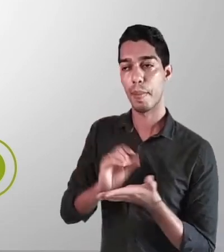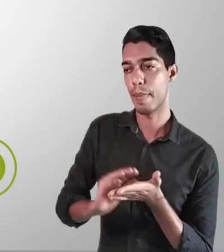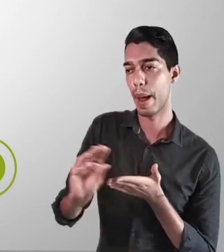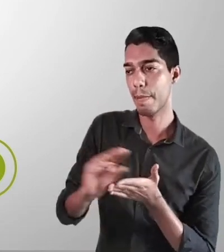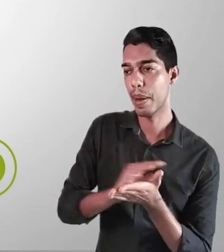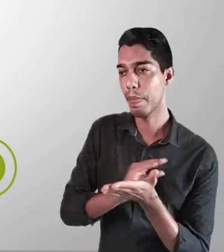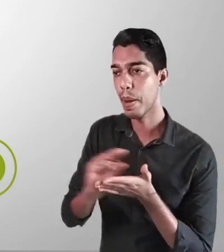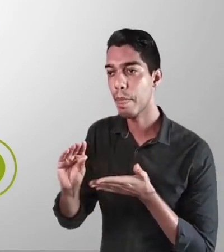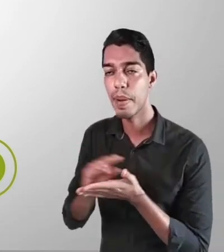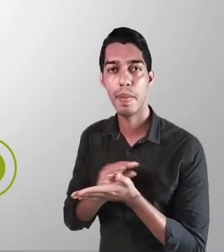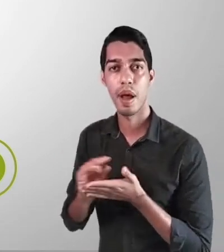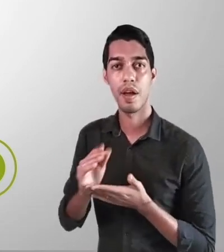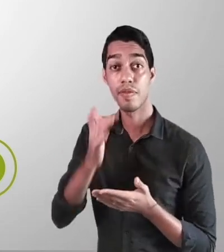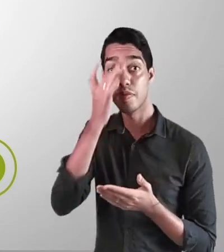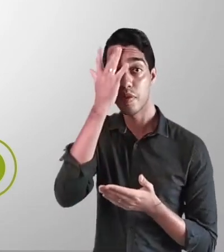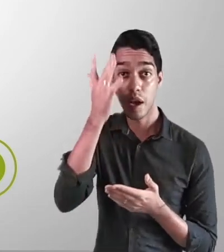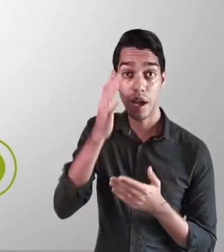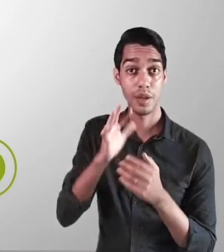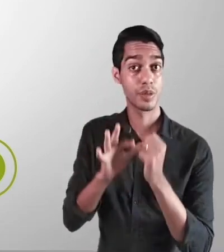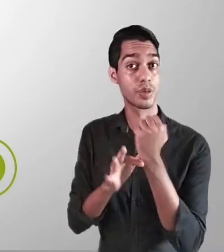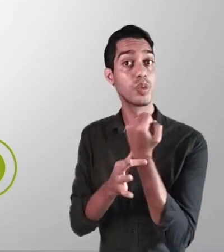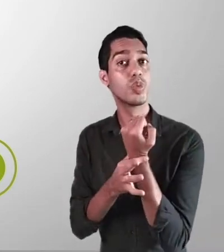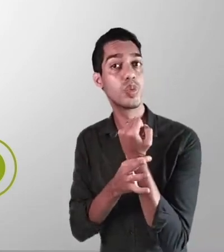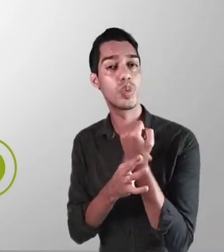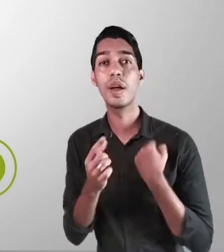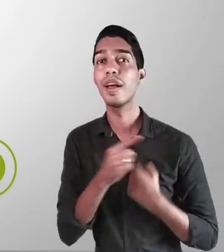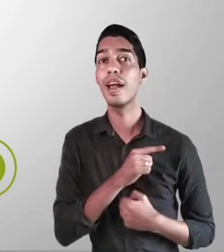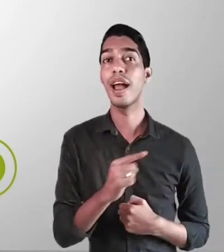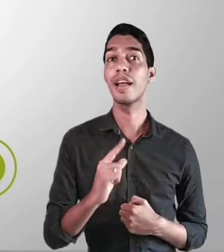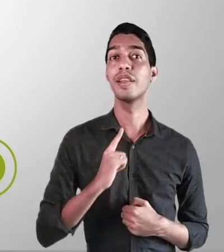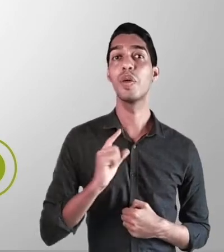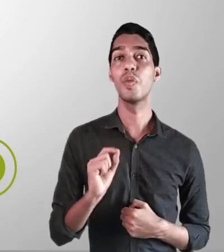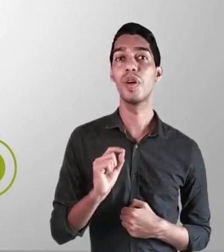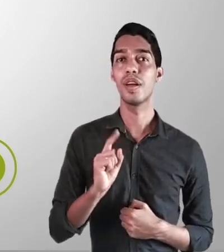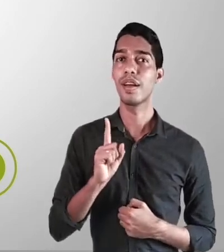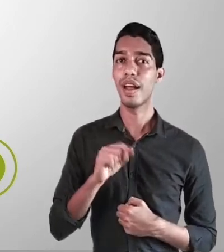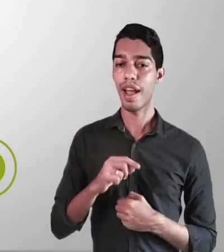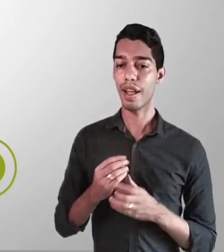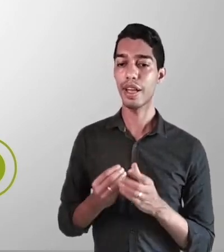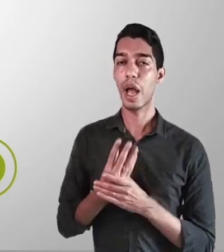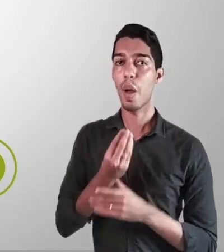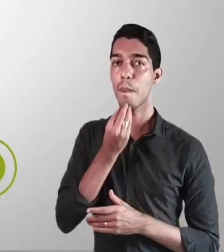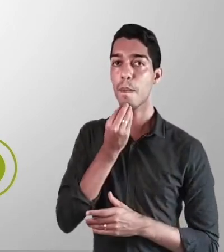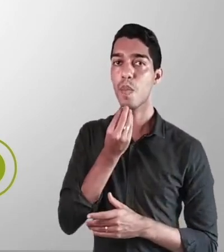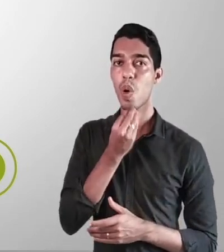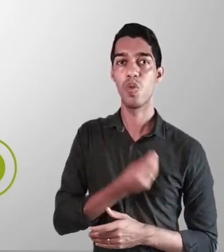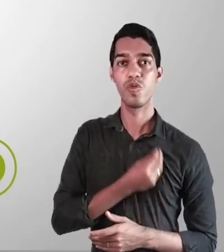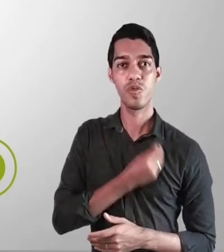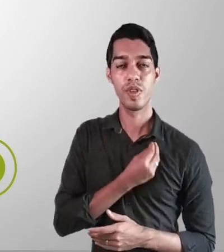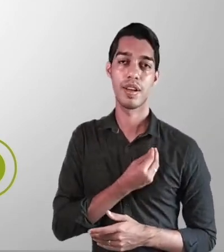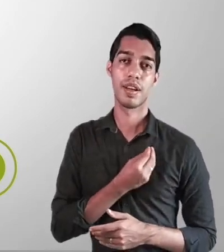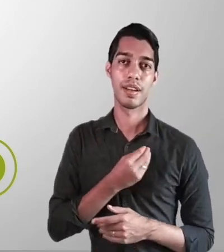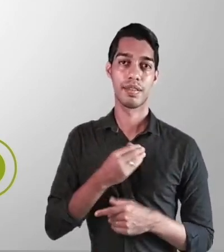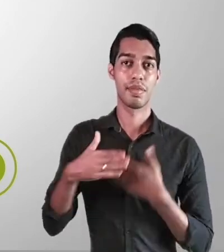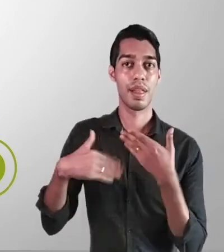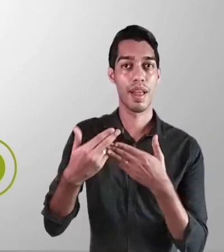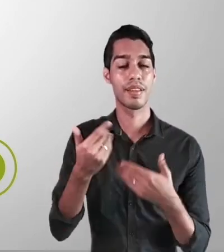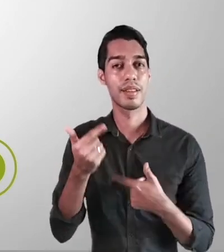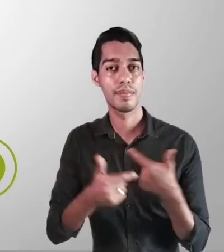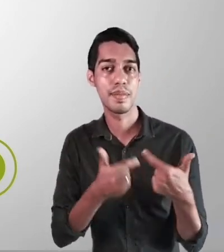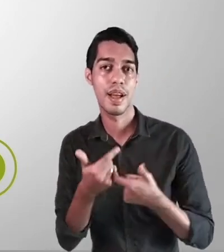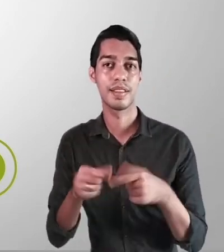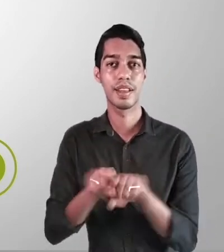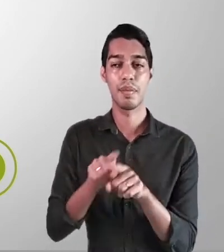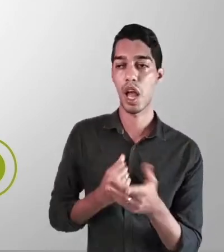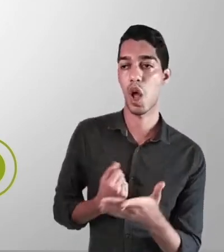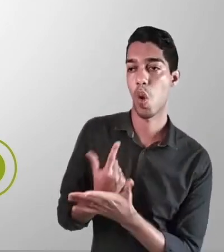fácil, mais seguro, acabam criando oportunidades de vida para a realização de uma série de negócios, aquisição de bens,